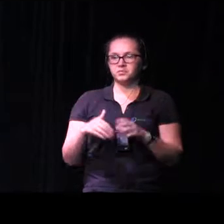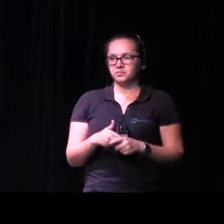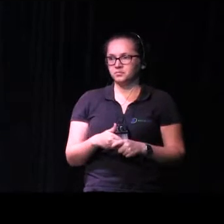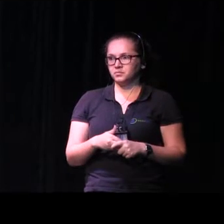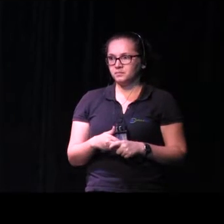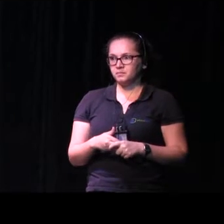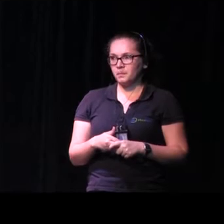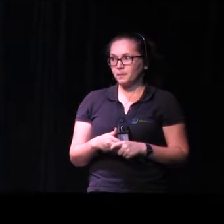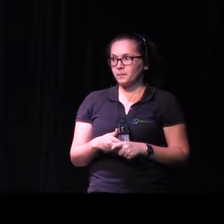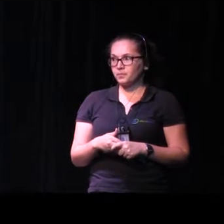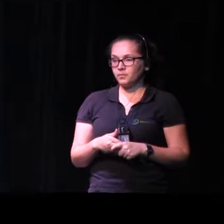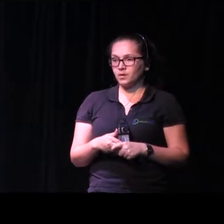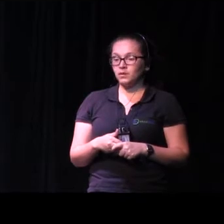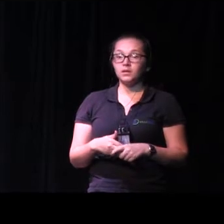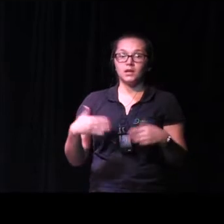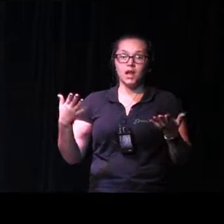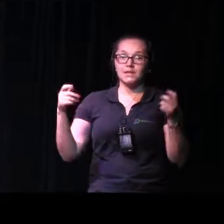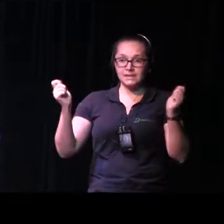nunca teve problemas aqui.